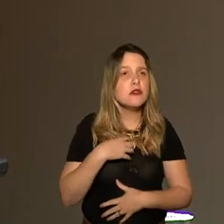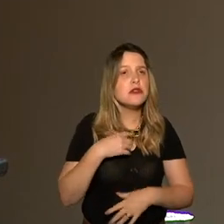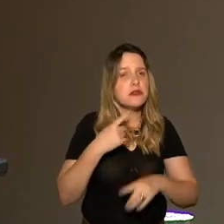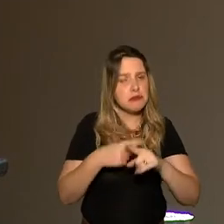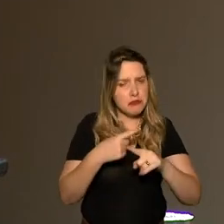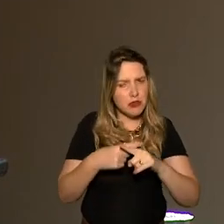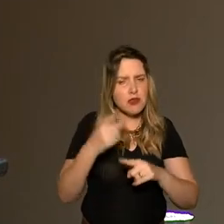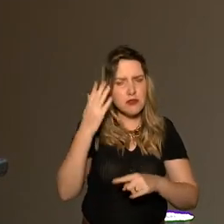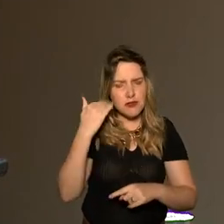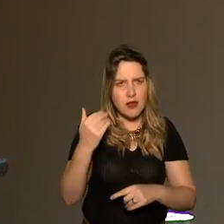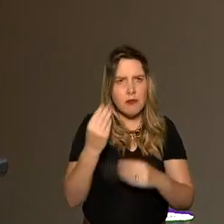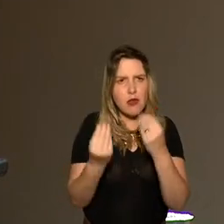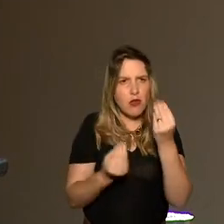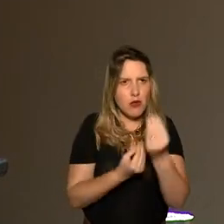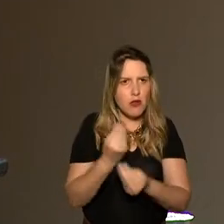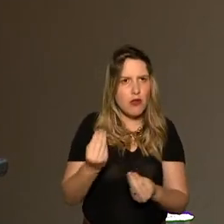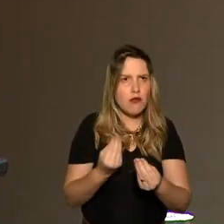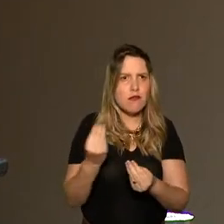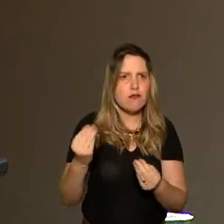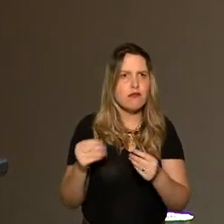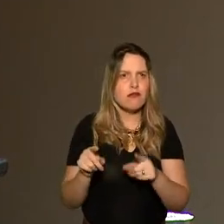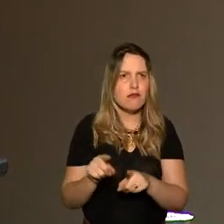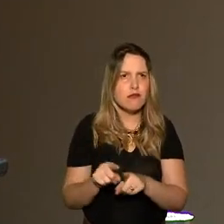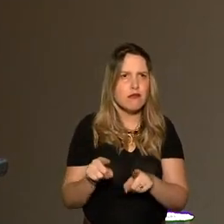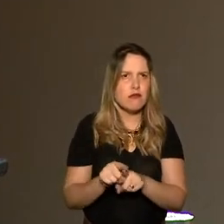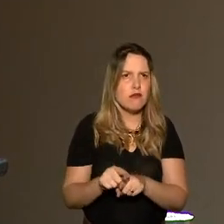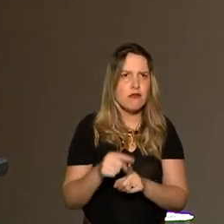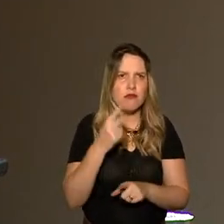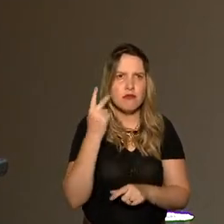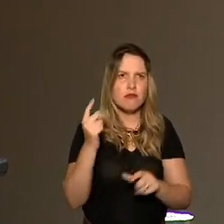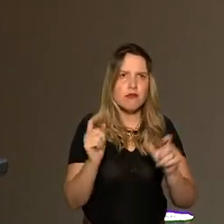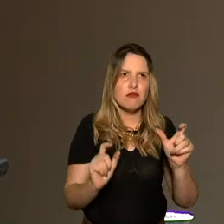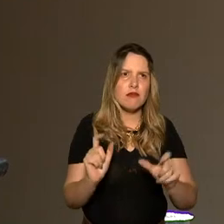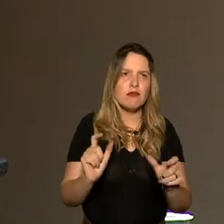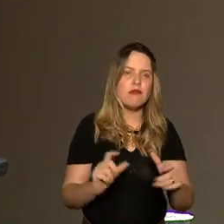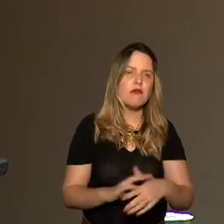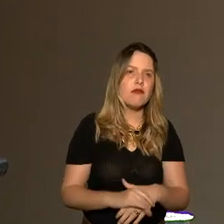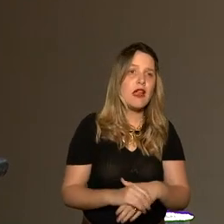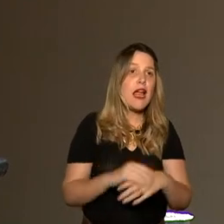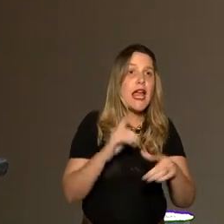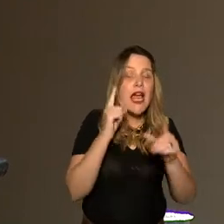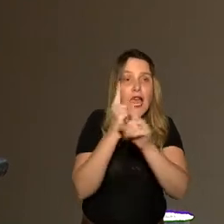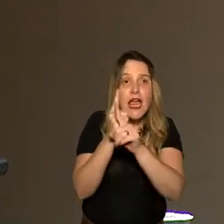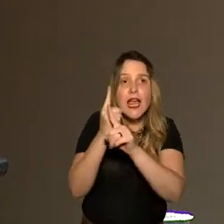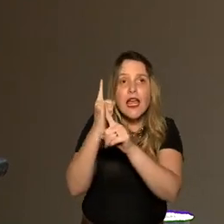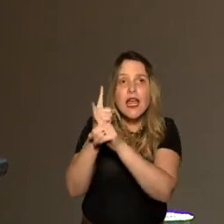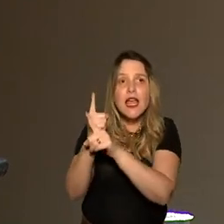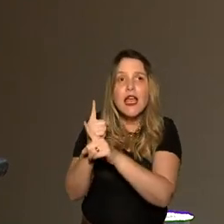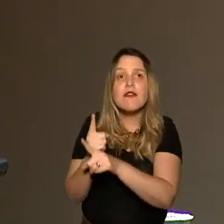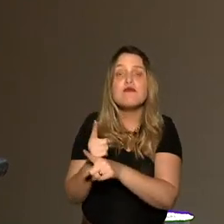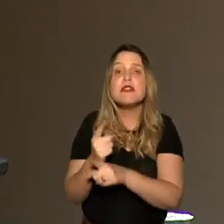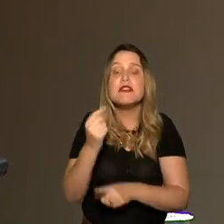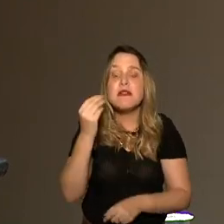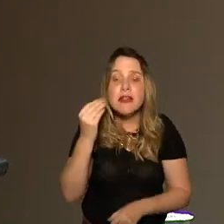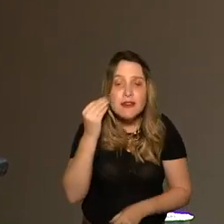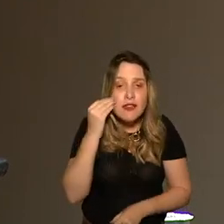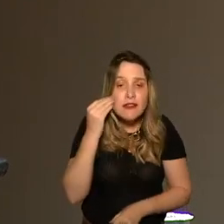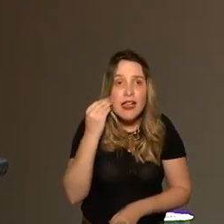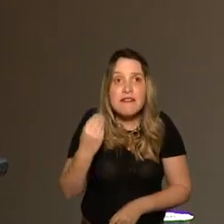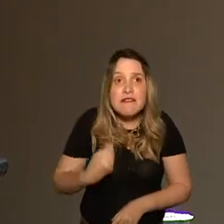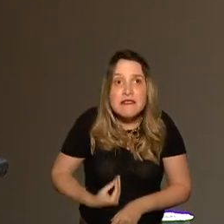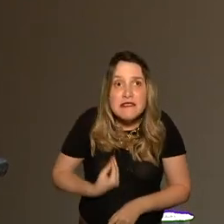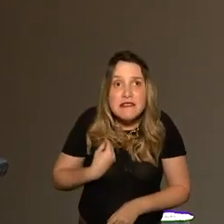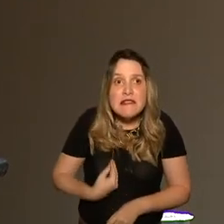inclusive pagam não é não sei eu gostaria de fazer uma aula de forró lá no Centro Cultural São Paulo você tá integrado à cidade